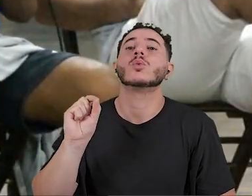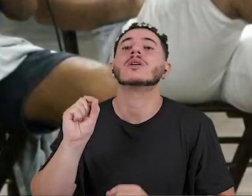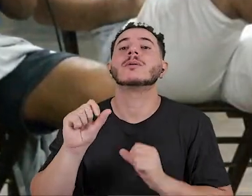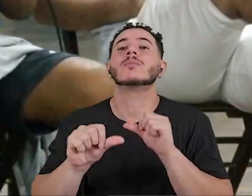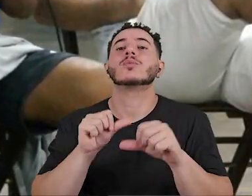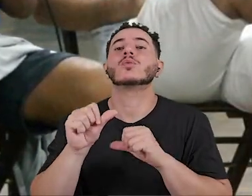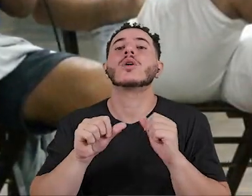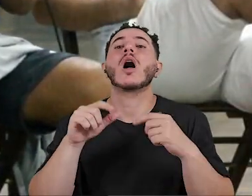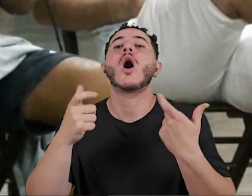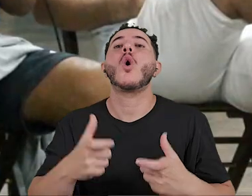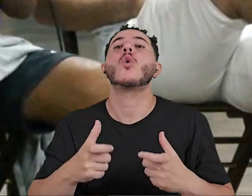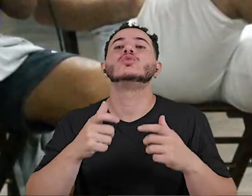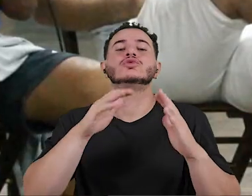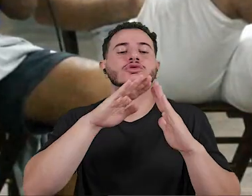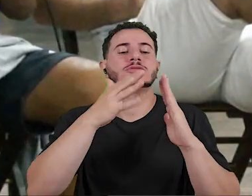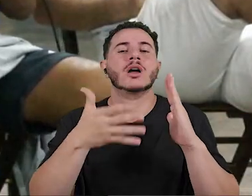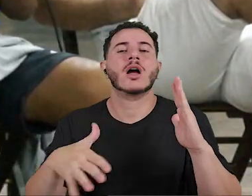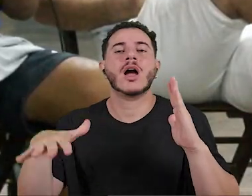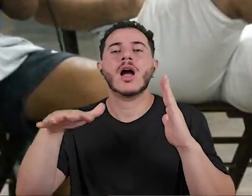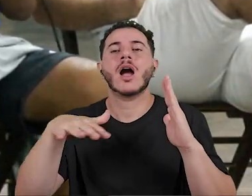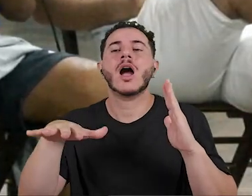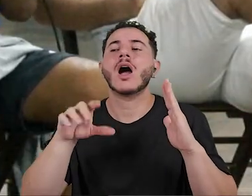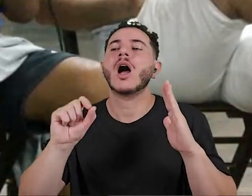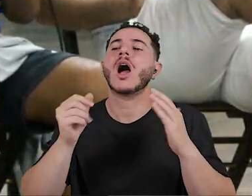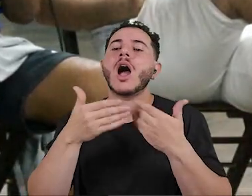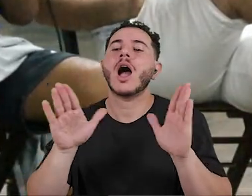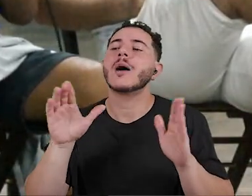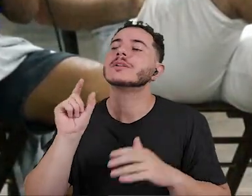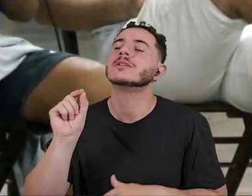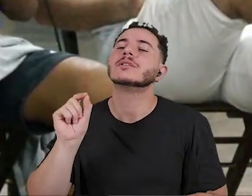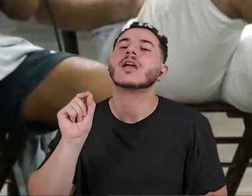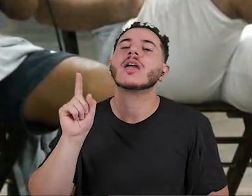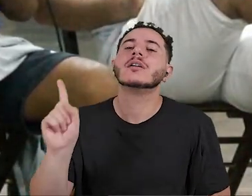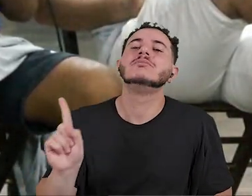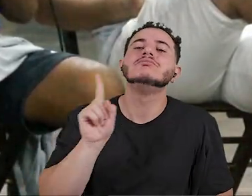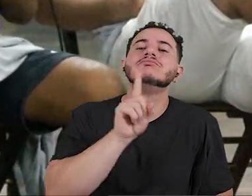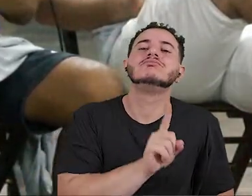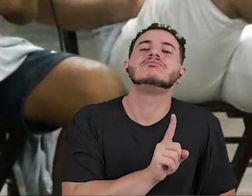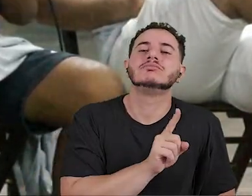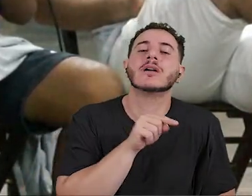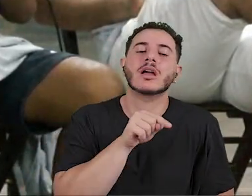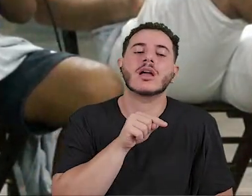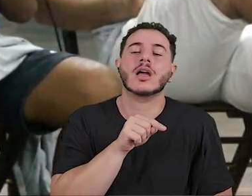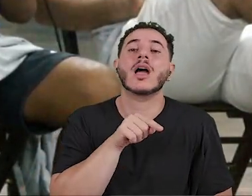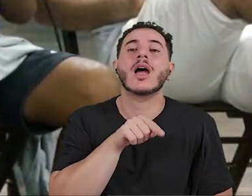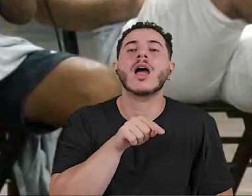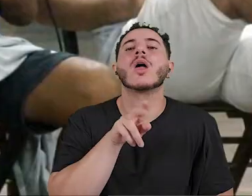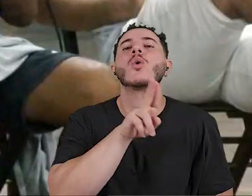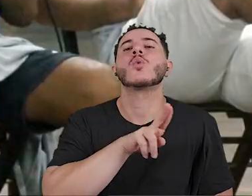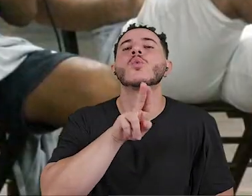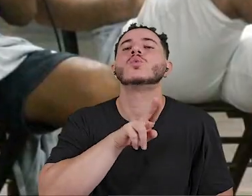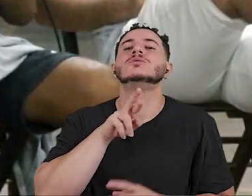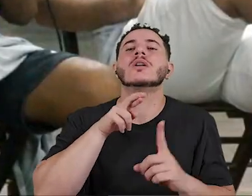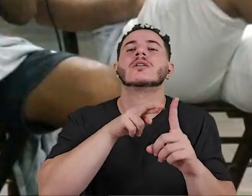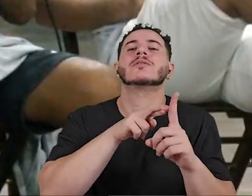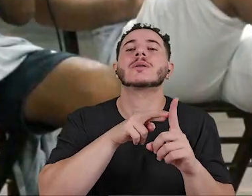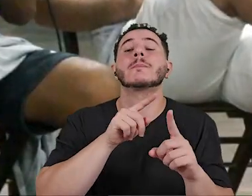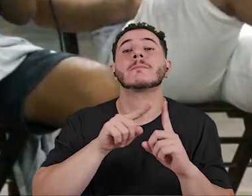é claro que ela tem toda a razão de usar aquilo ali, mas a raiz forte dentro de Recife, Pernambuco, todo mundo sabe que é a raiz